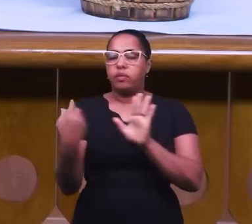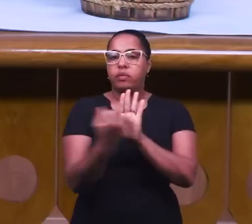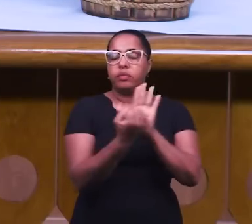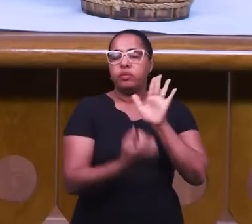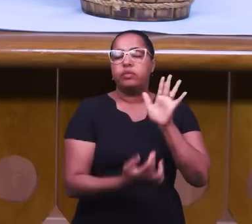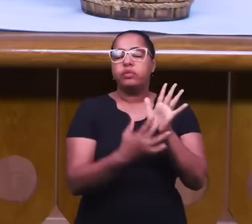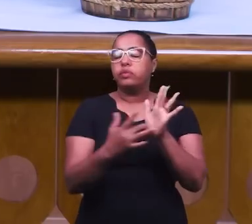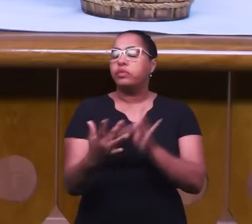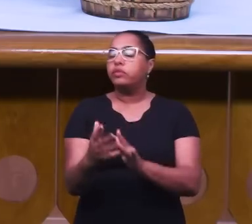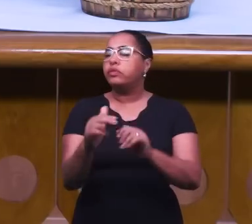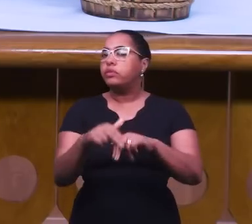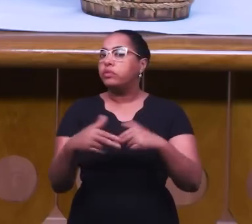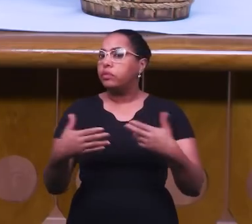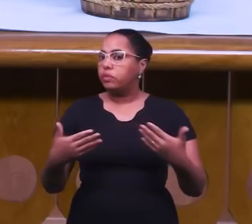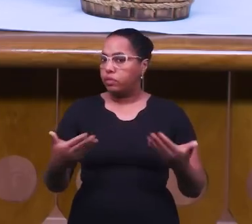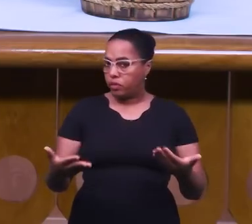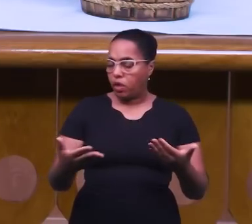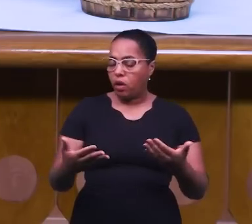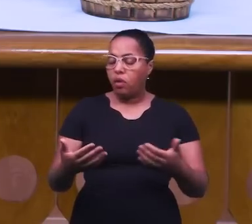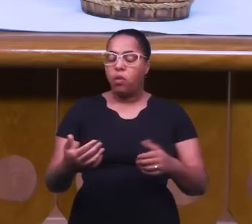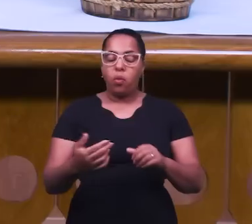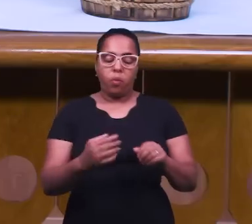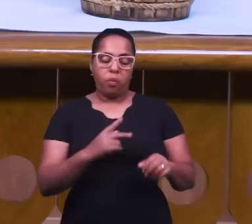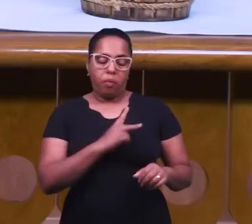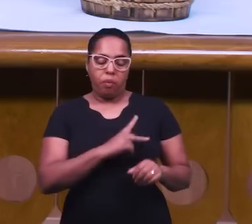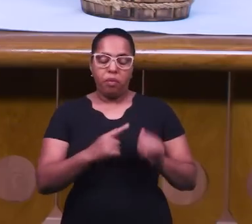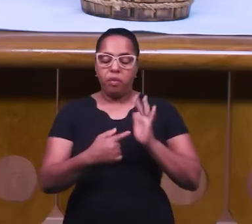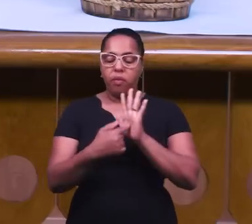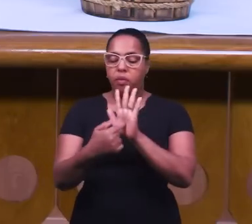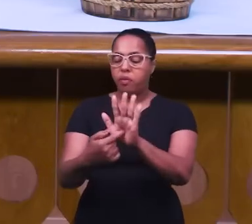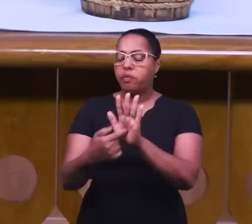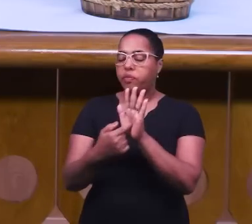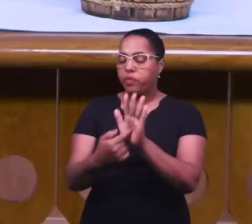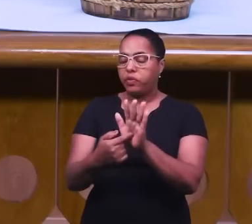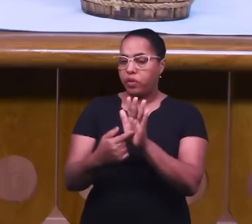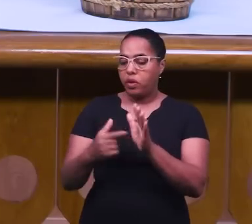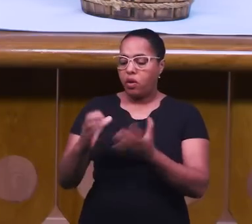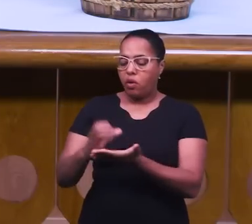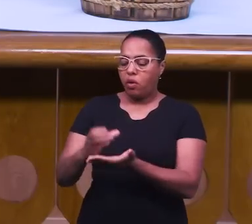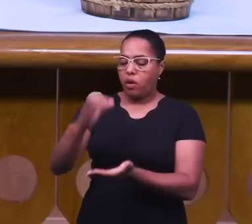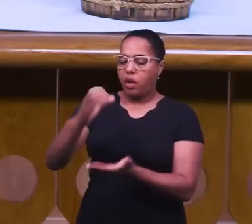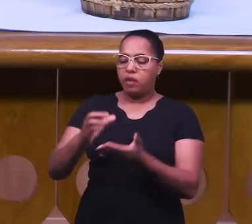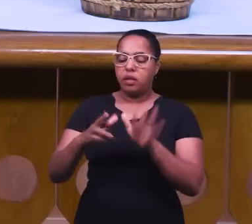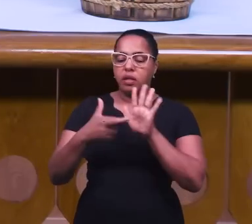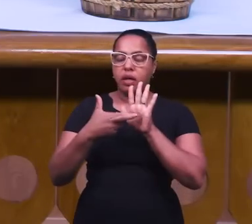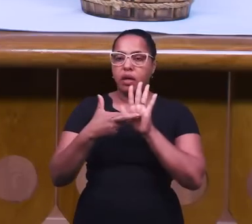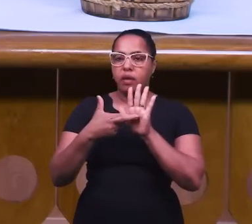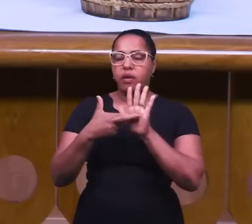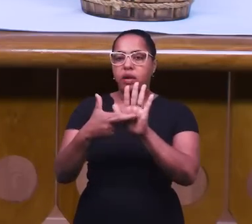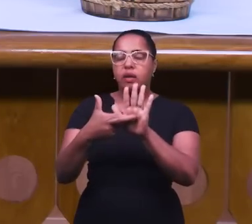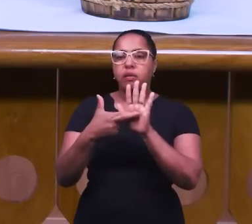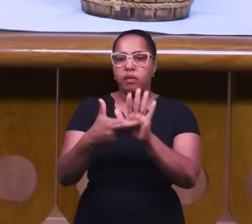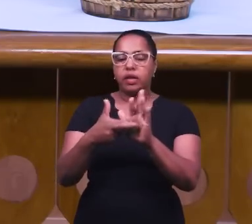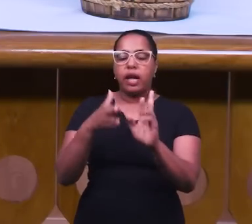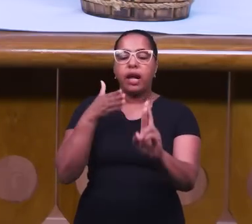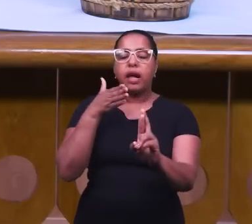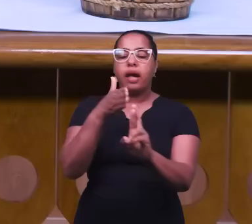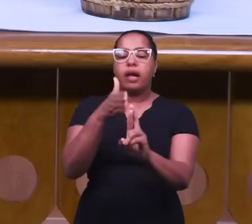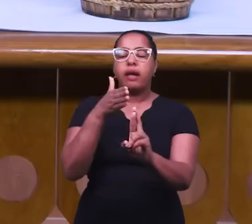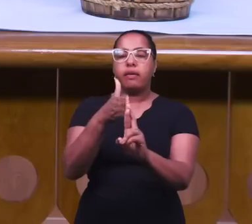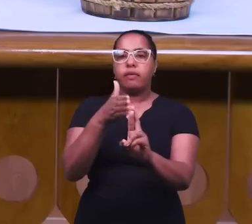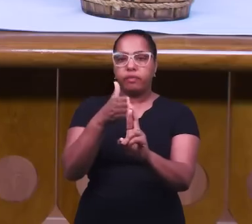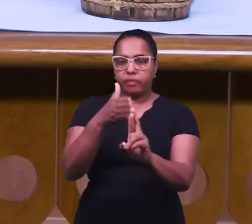de Jesus. Isso por quê? Porque ele fala do cálice. O cálice se refere à vida. É o vinho que